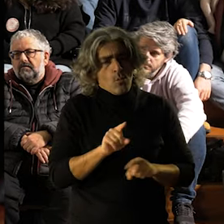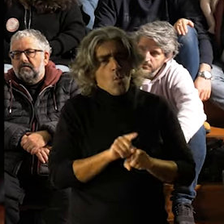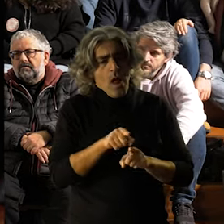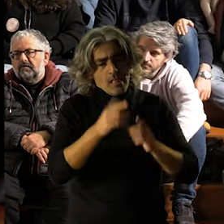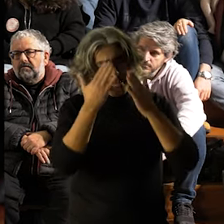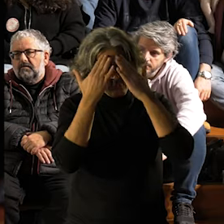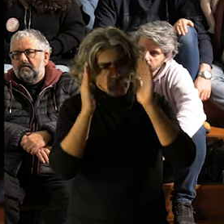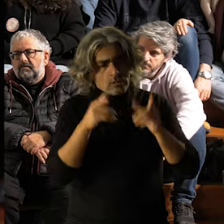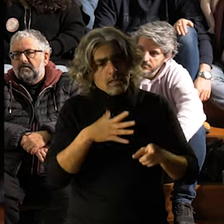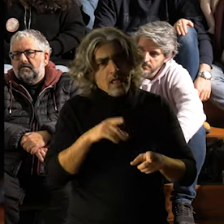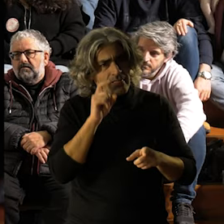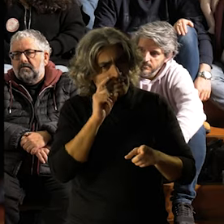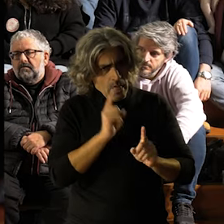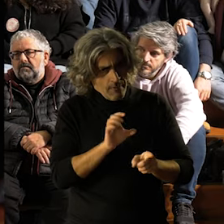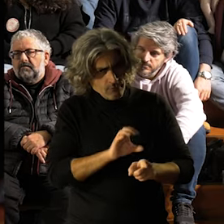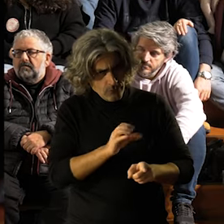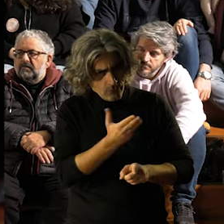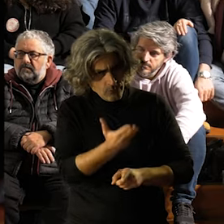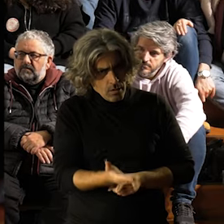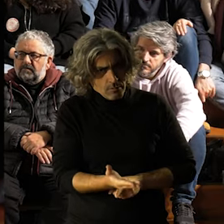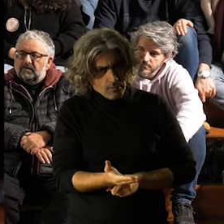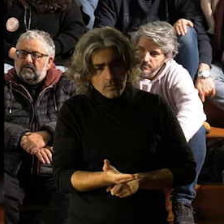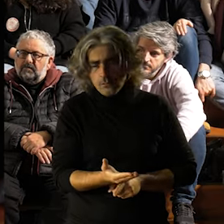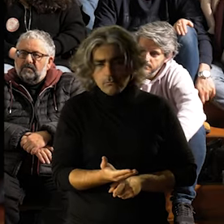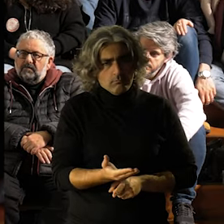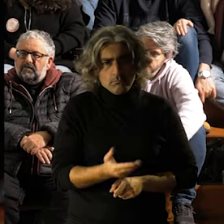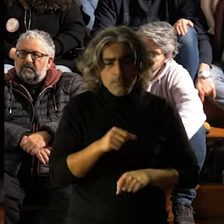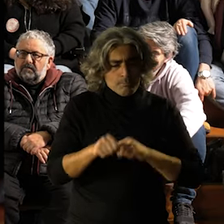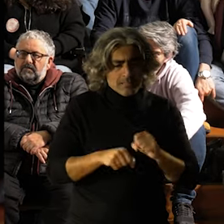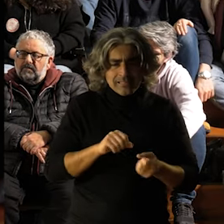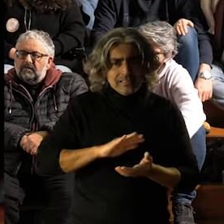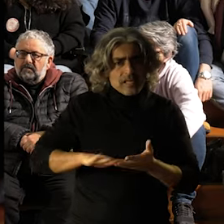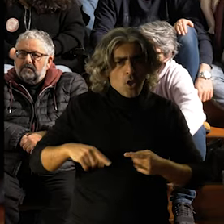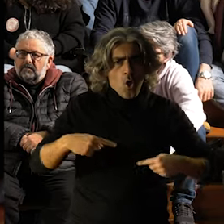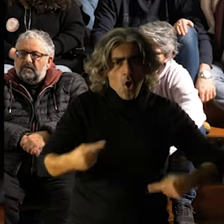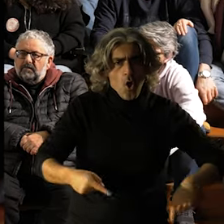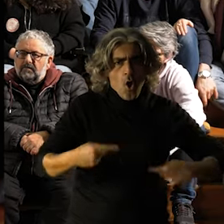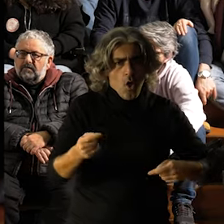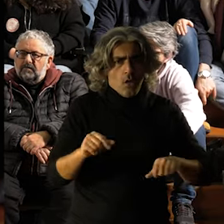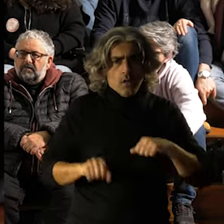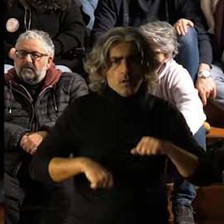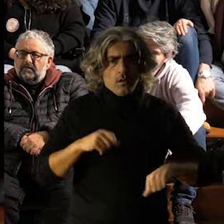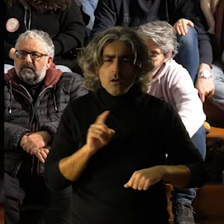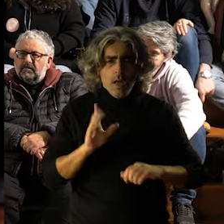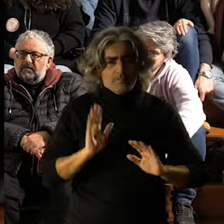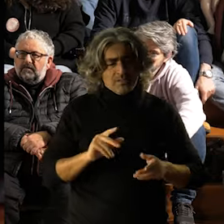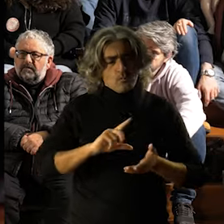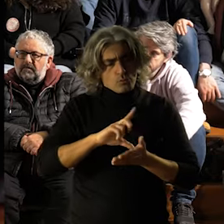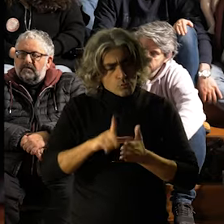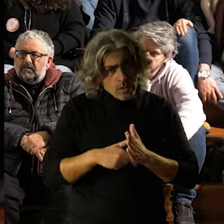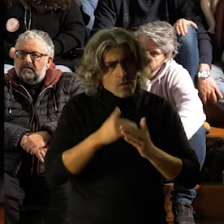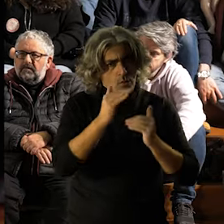uma democracia que querem defender. A democracia não é uma bicicleta sem rodas. A democracia tem de ser um projeto